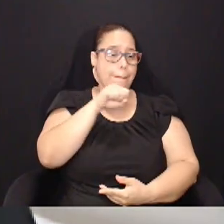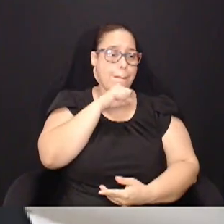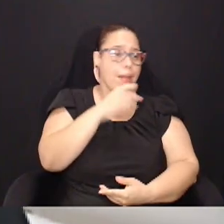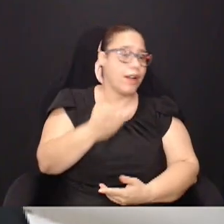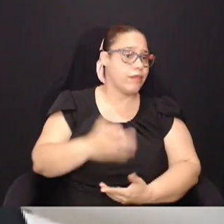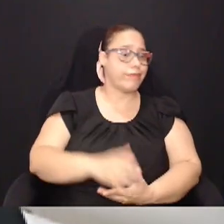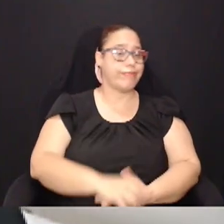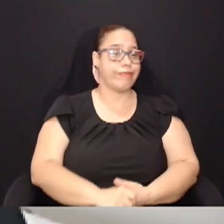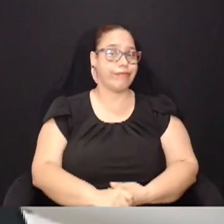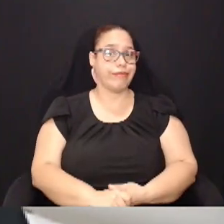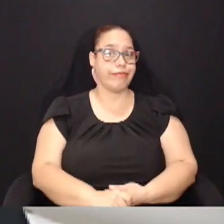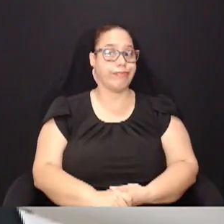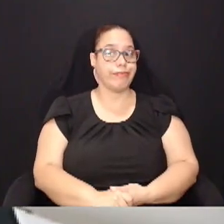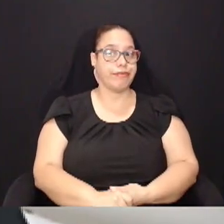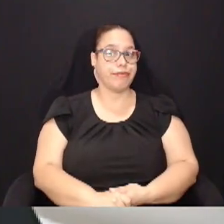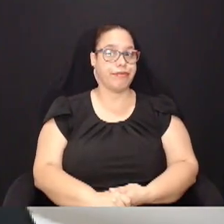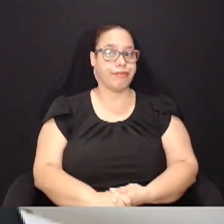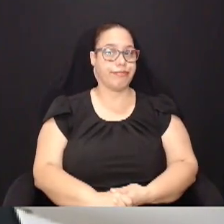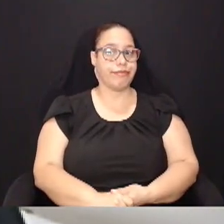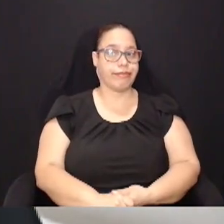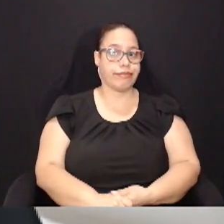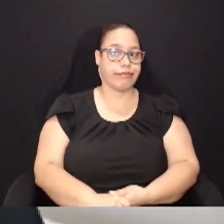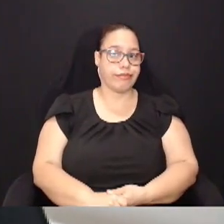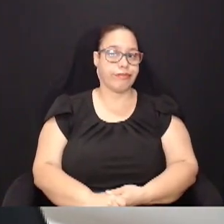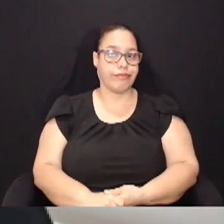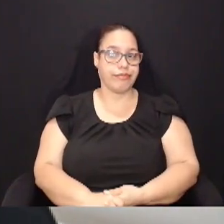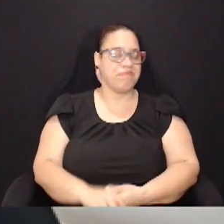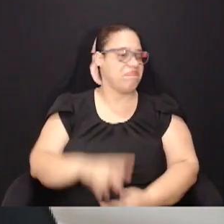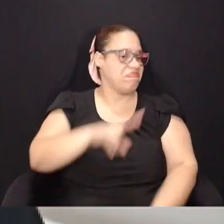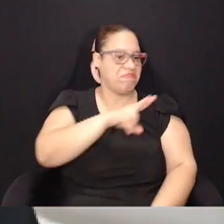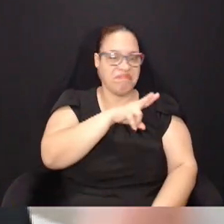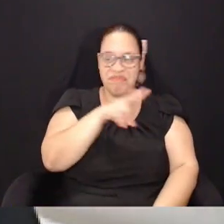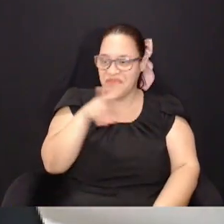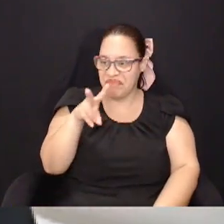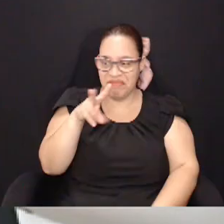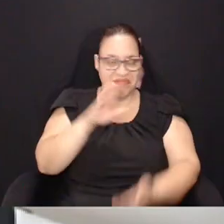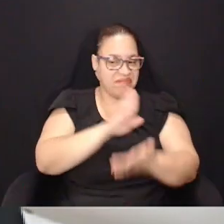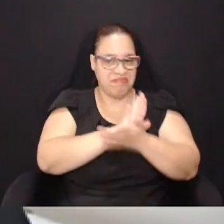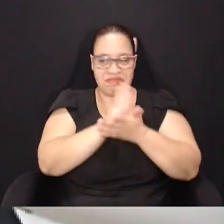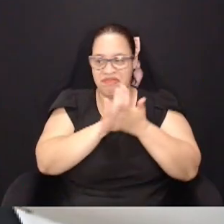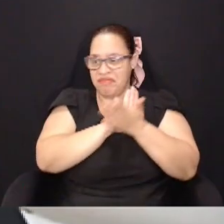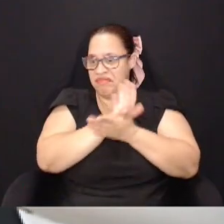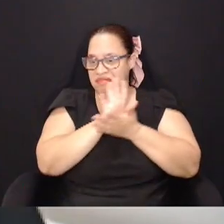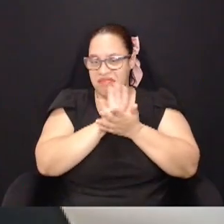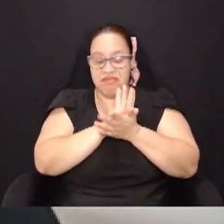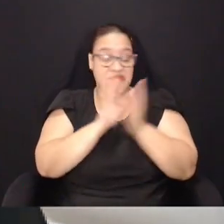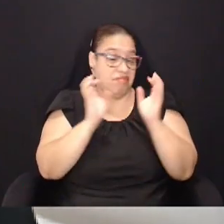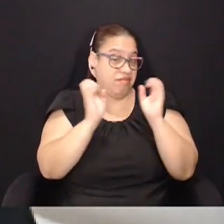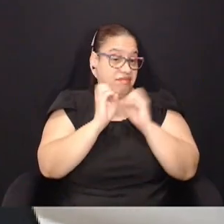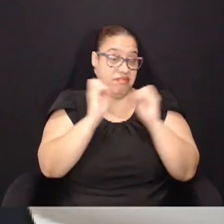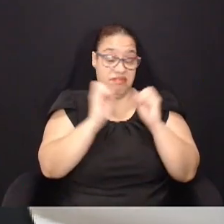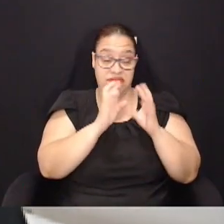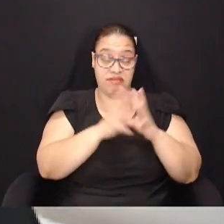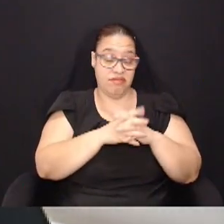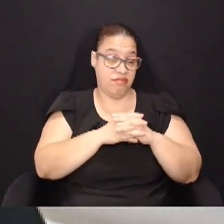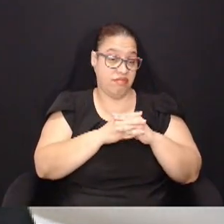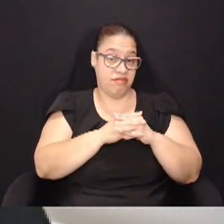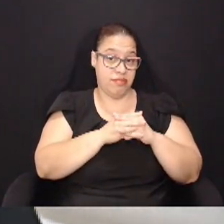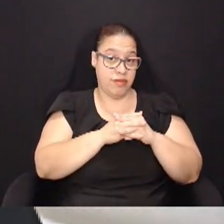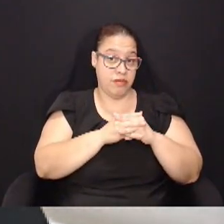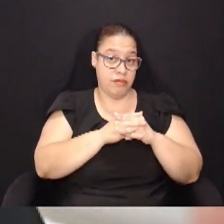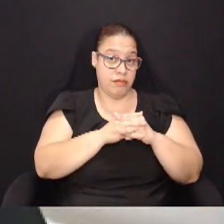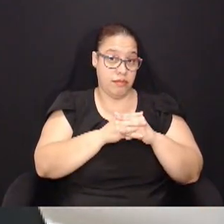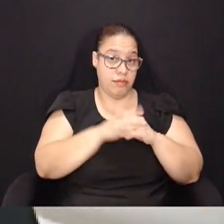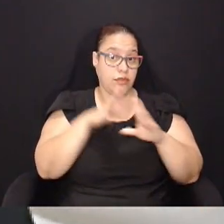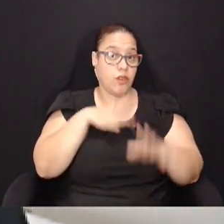não olham para os filhos, né? Não olham para os filhos, de jeito nenhum. Também está escrito no meu livro, olha para mim, mas olha de